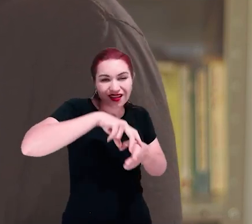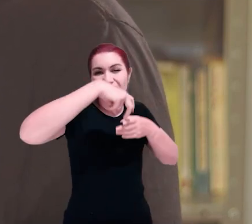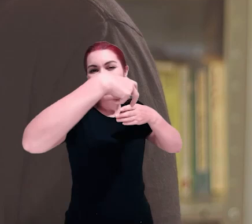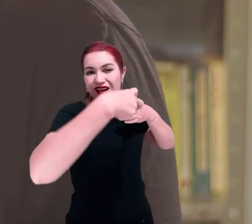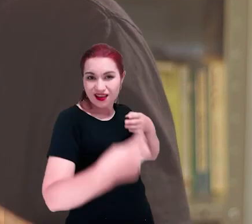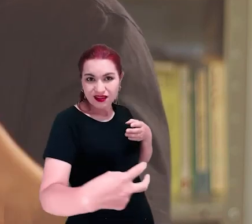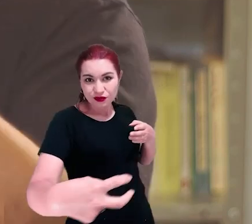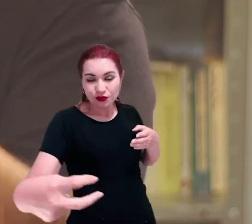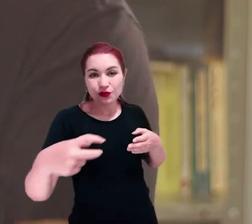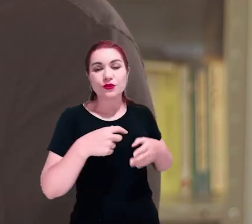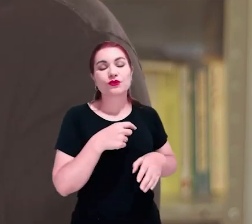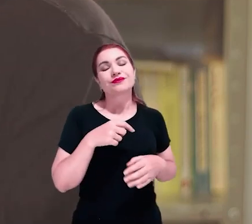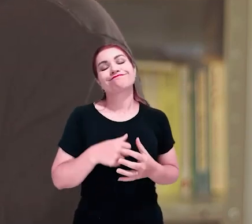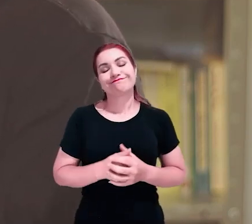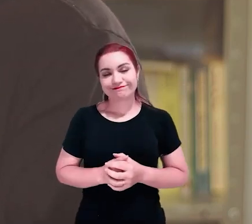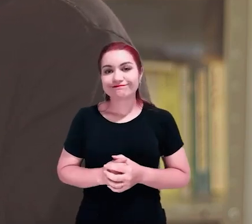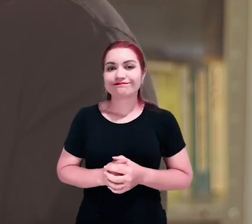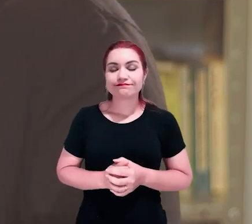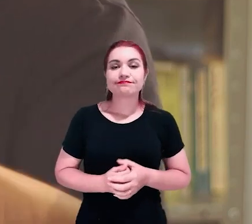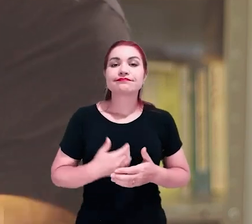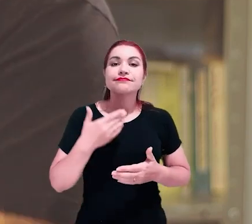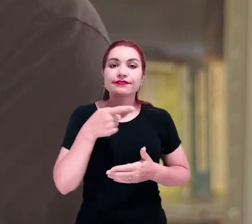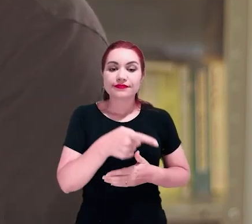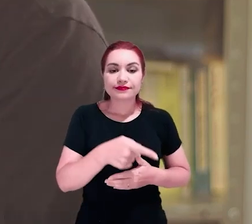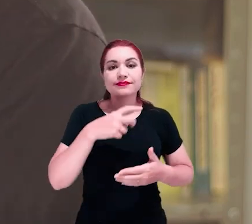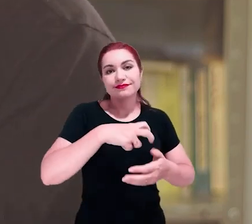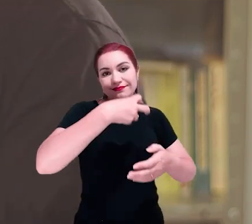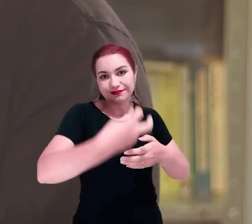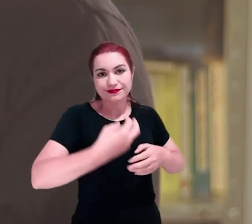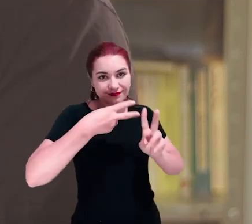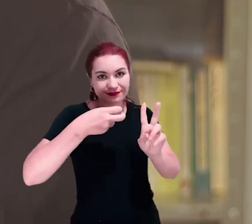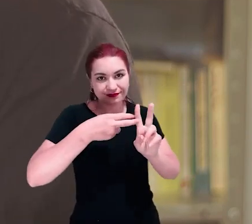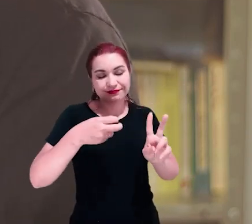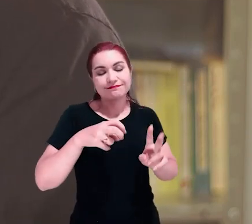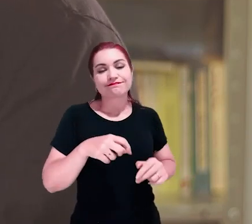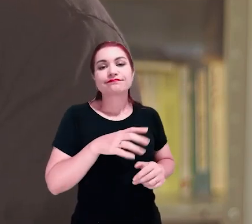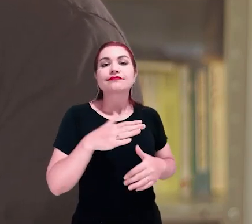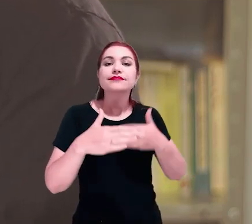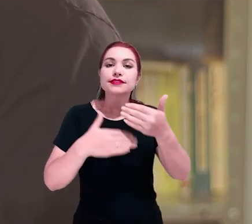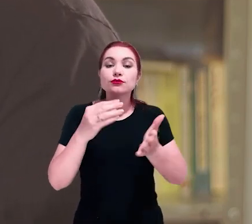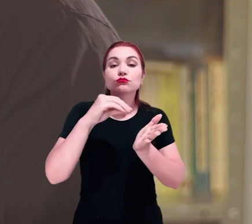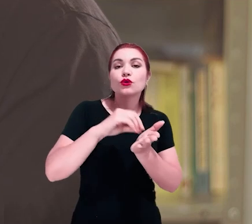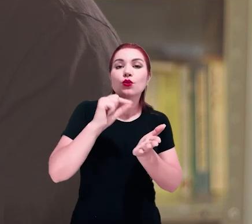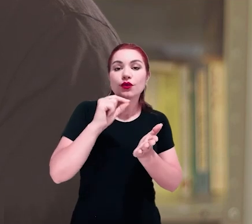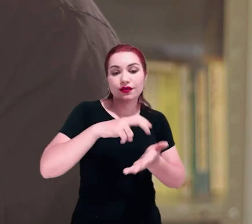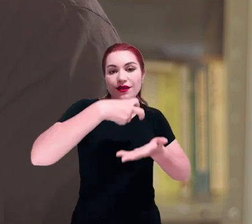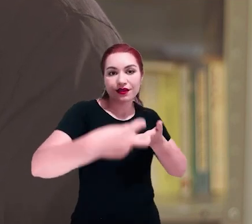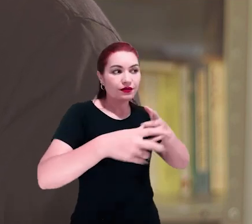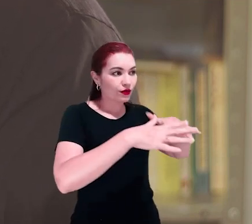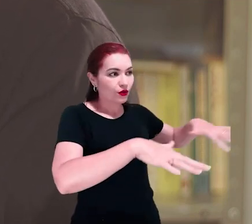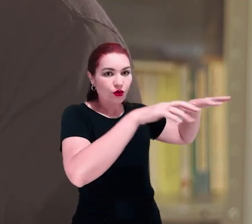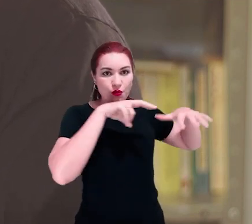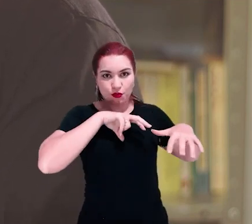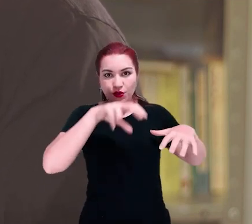né? E o cavalo teria vindo ao chão com ele em cima. Então ele teria caído. Segundo ainda esse relato, quando ele cai ao chão, ele é